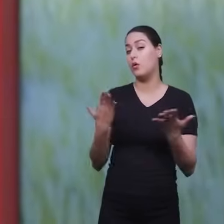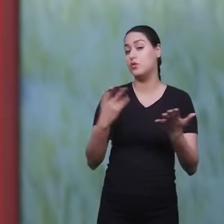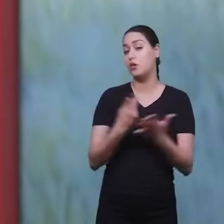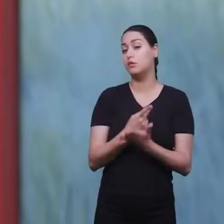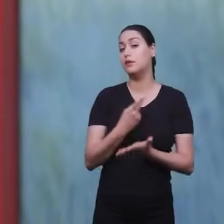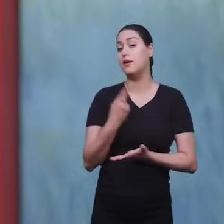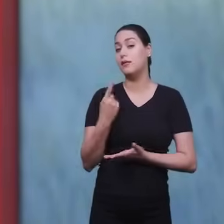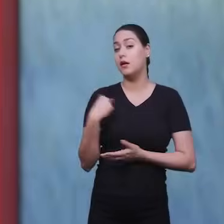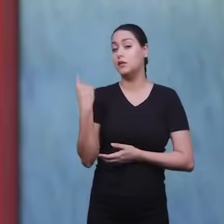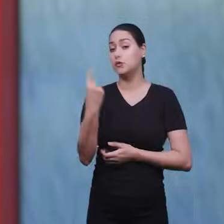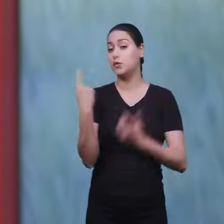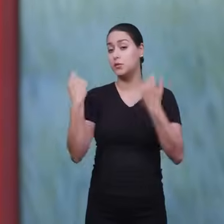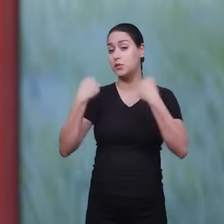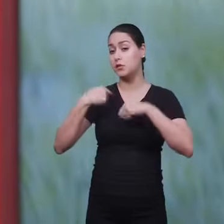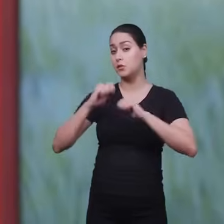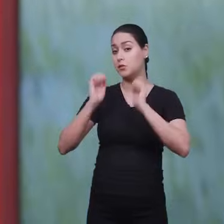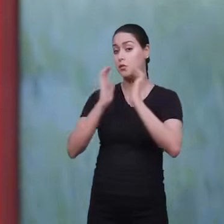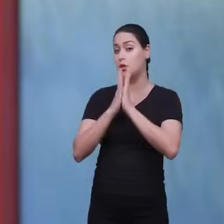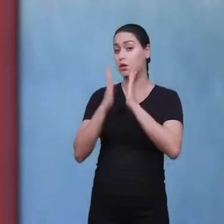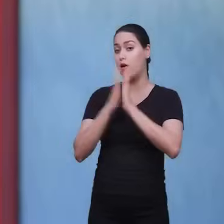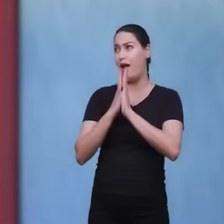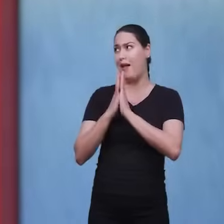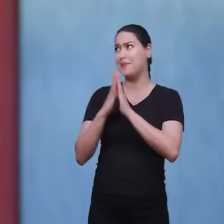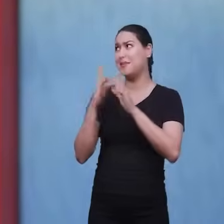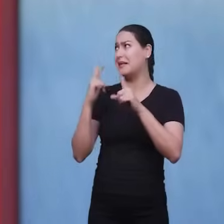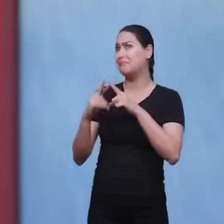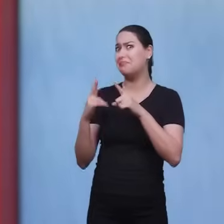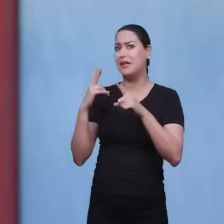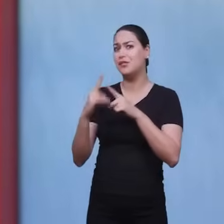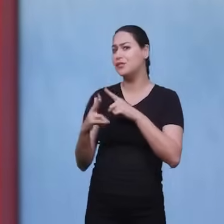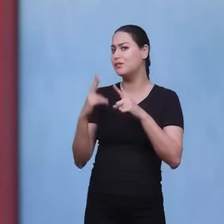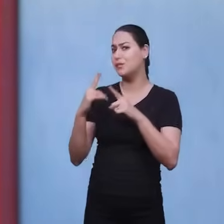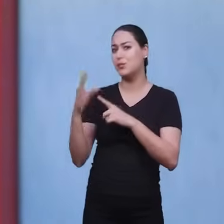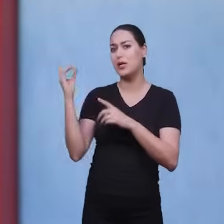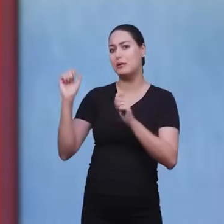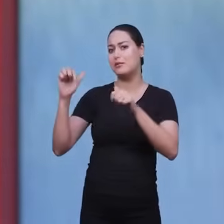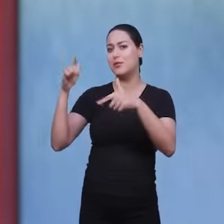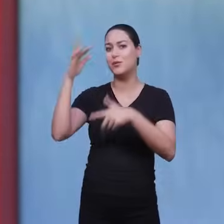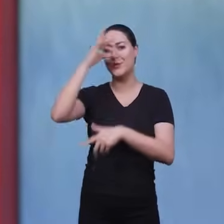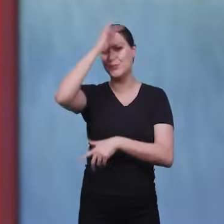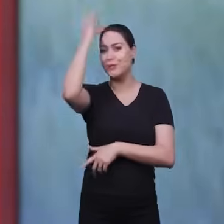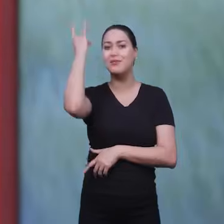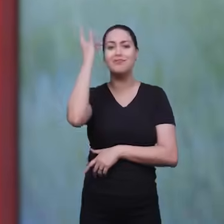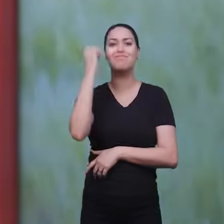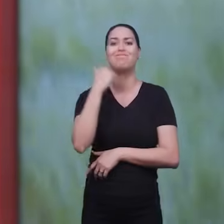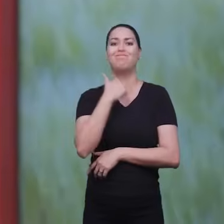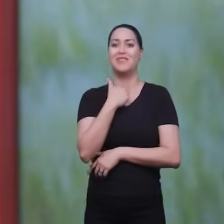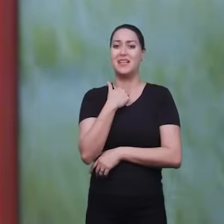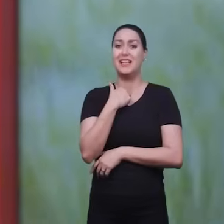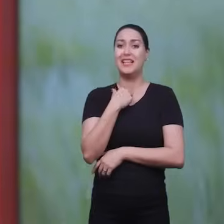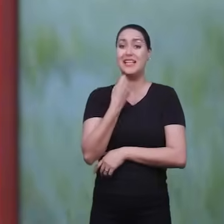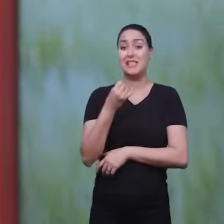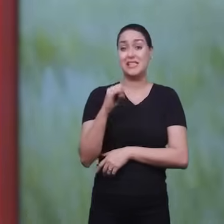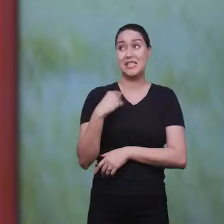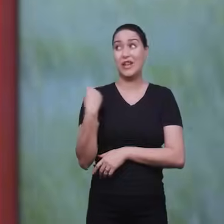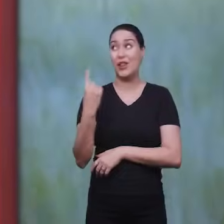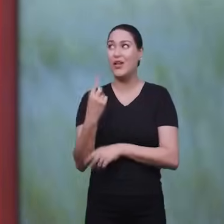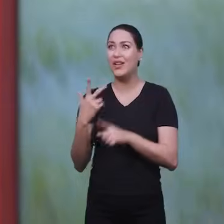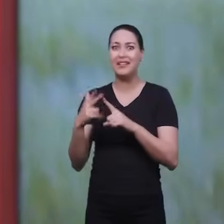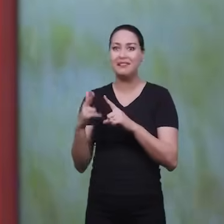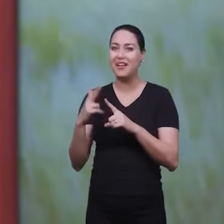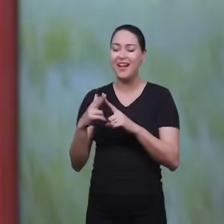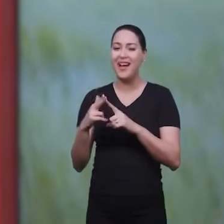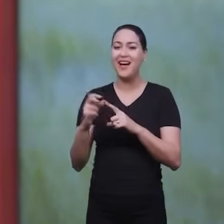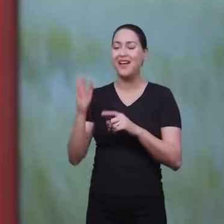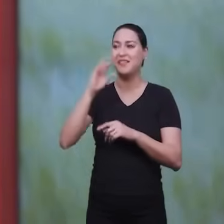nós temos que curar o senhor para não atrapalharmos o espírito santo isso se nós não atrapalhar no Espírito Santo ele vai fazer